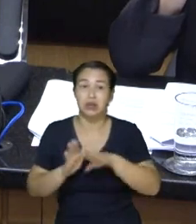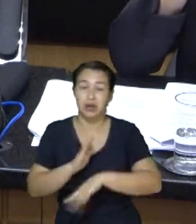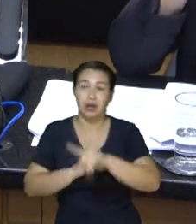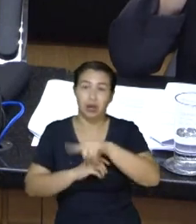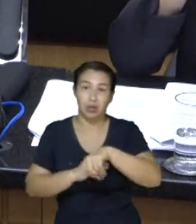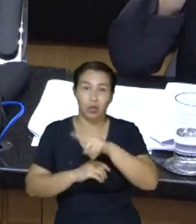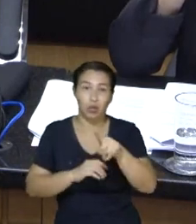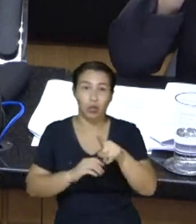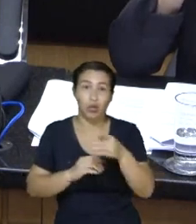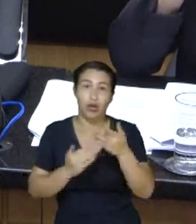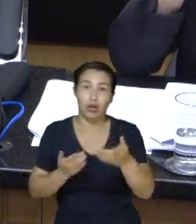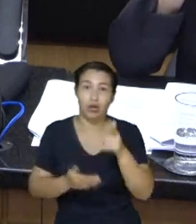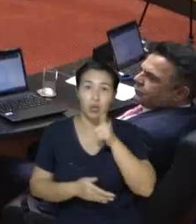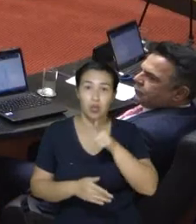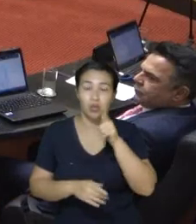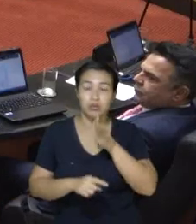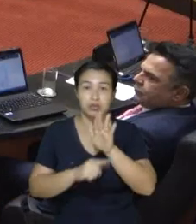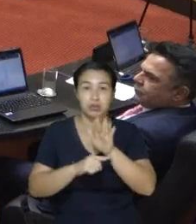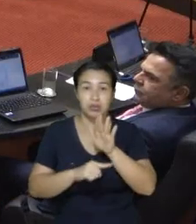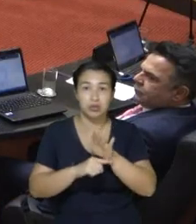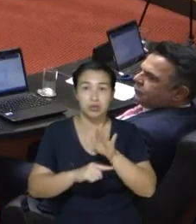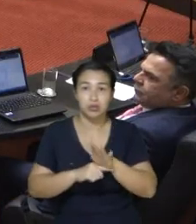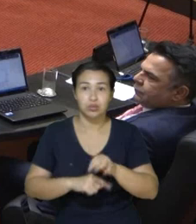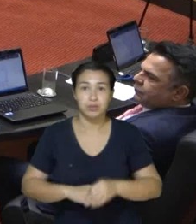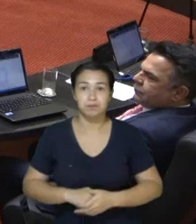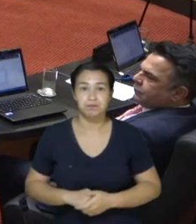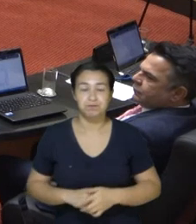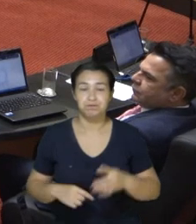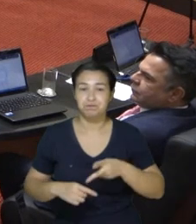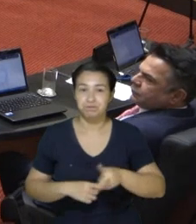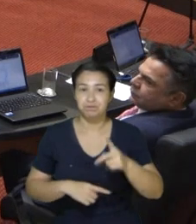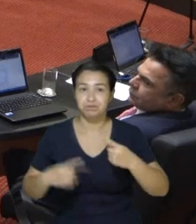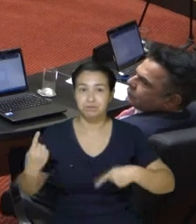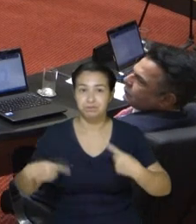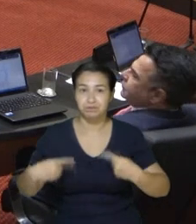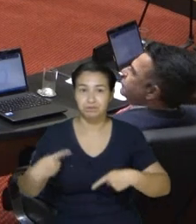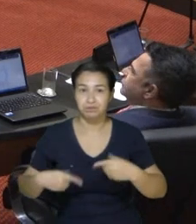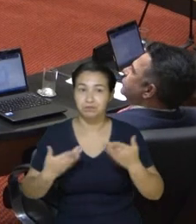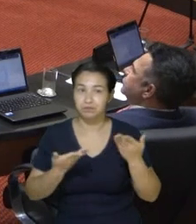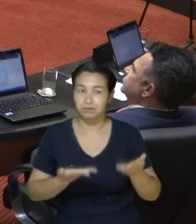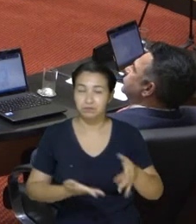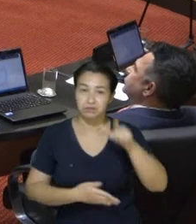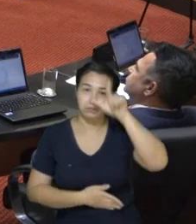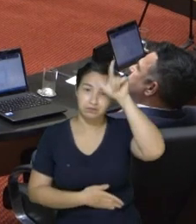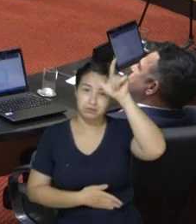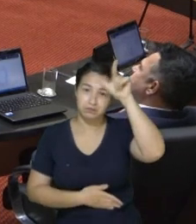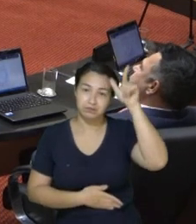conseguiremos auxiliar cada vez mais. Obrigado. Continua em discussão, deputado Sargento Lima.